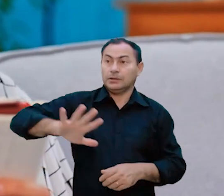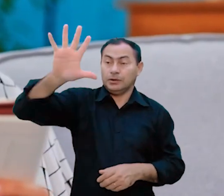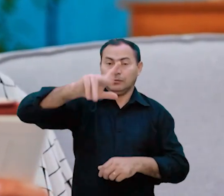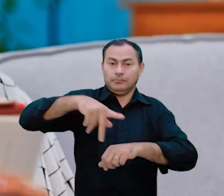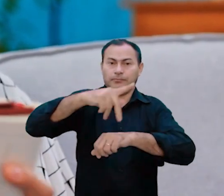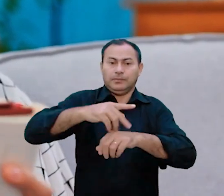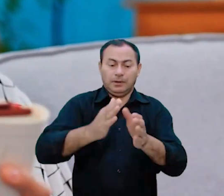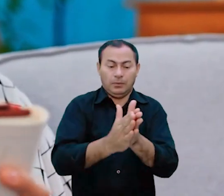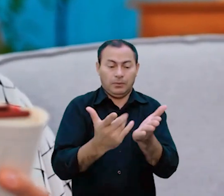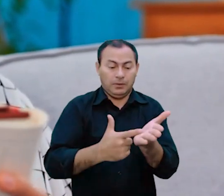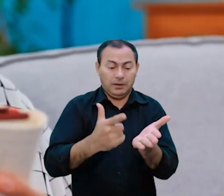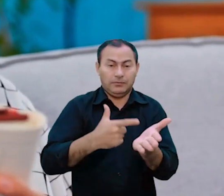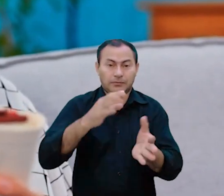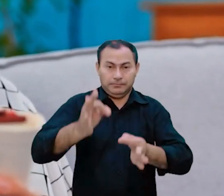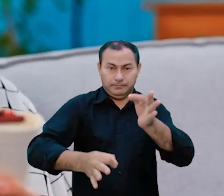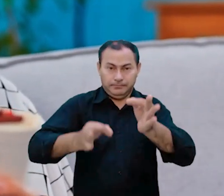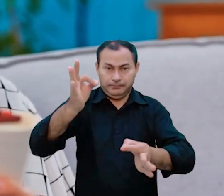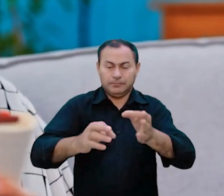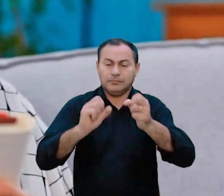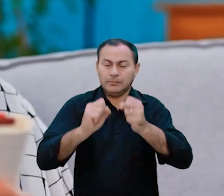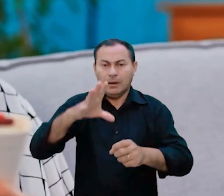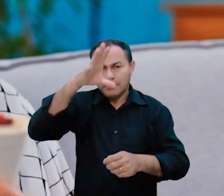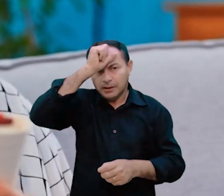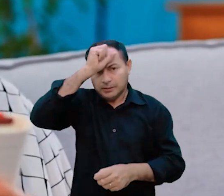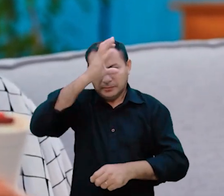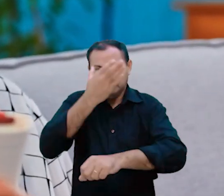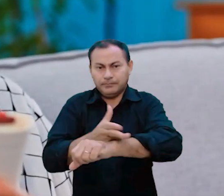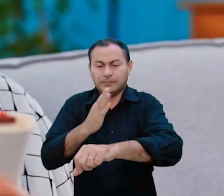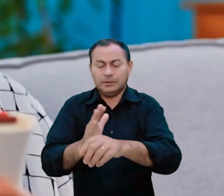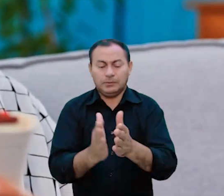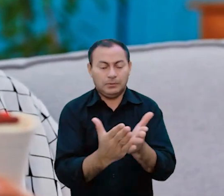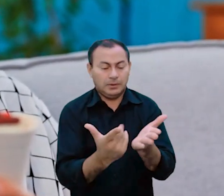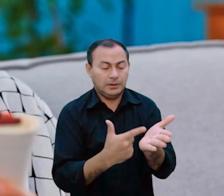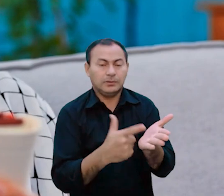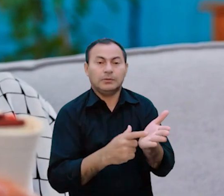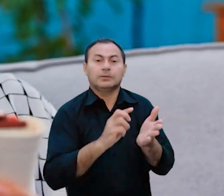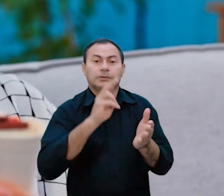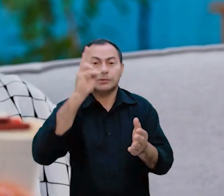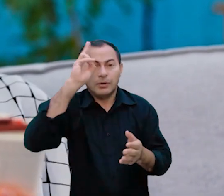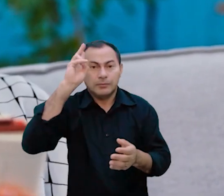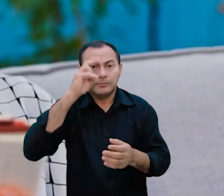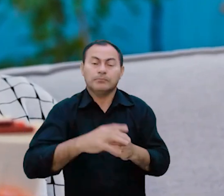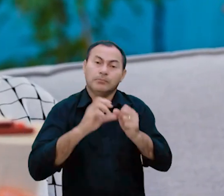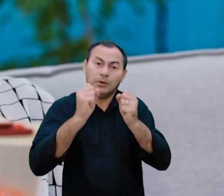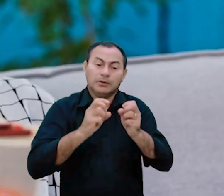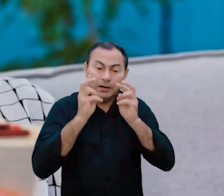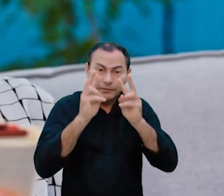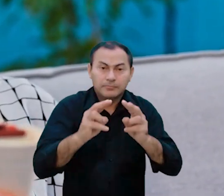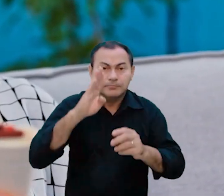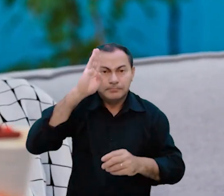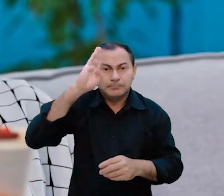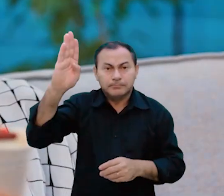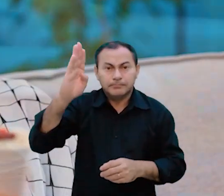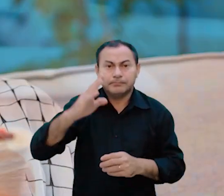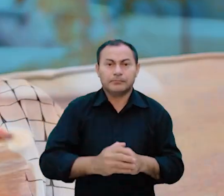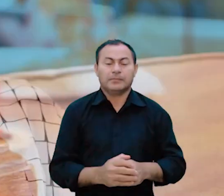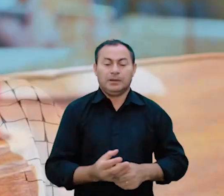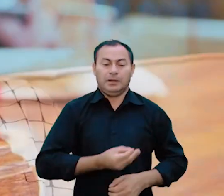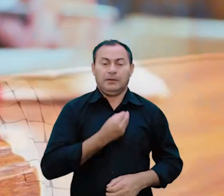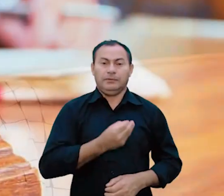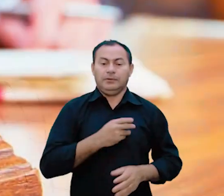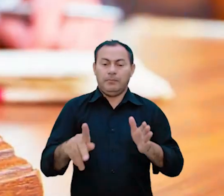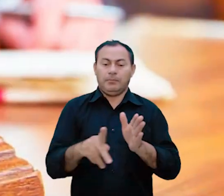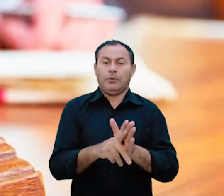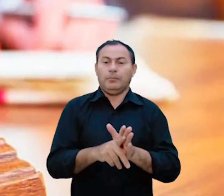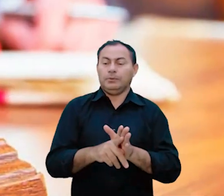e nacionais do livro de Juízes, também podemos aprender com as aplicações biográficas. Essas podem ser vistas principalmente